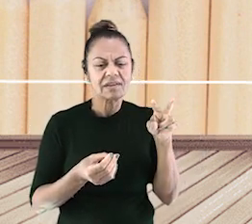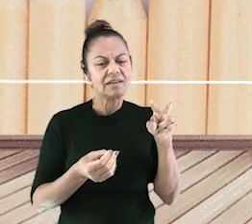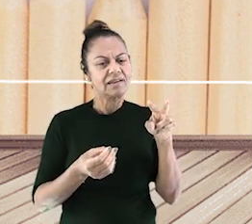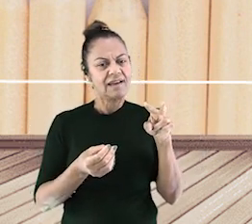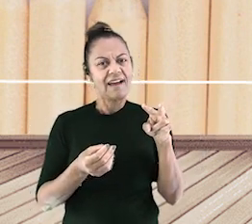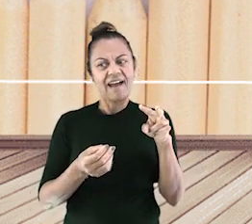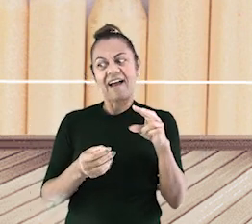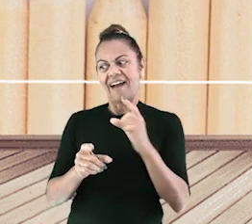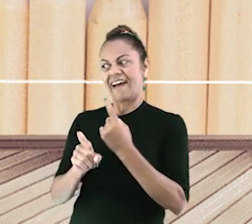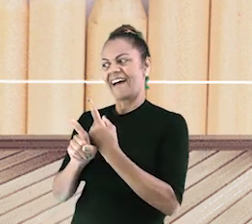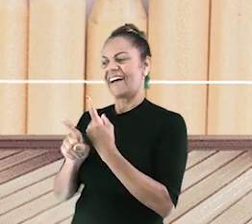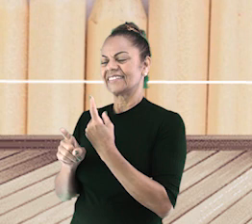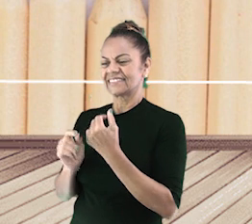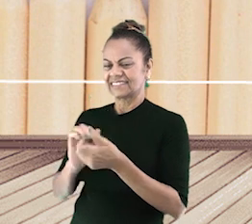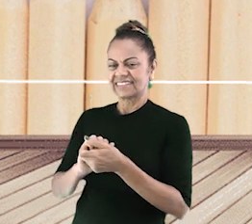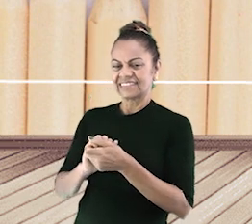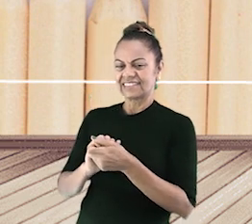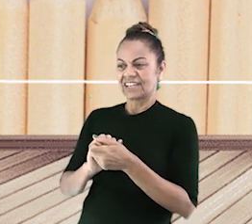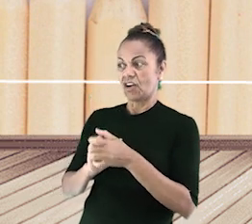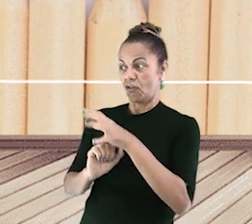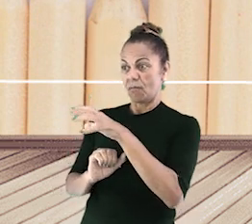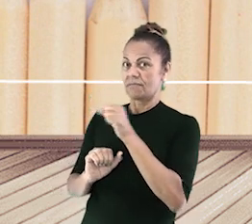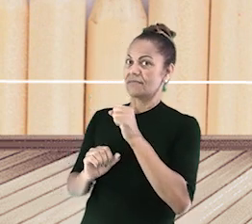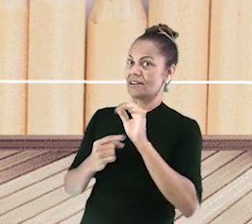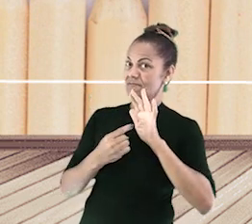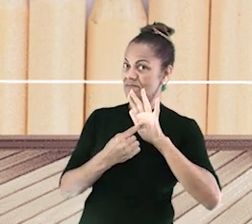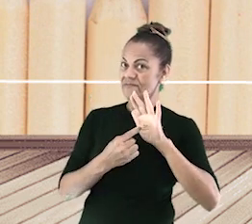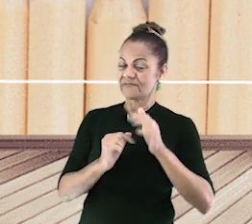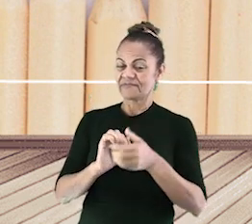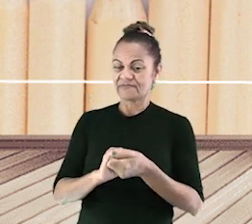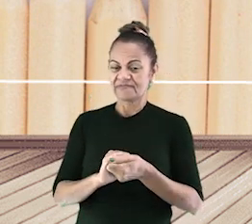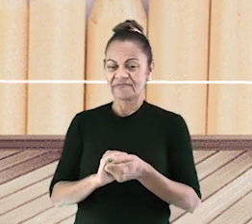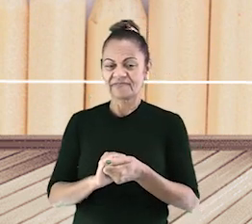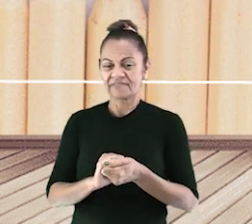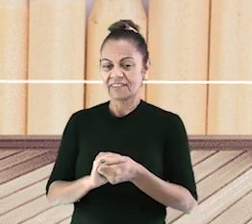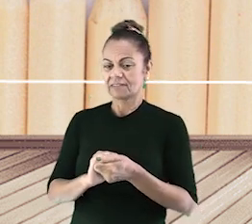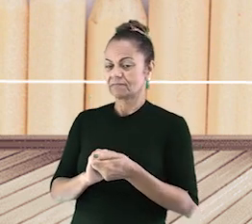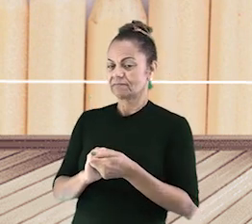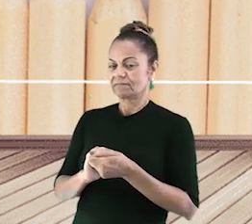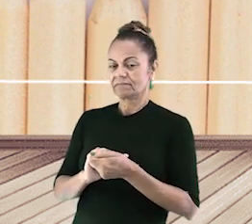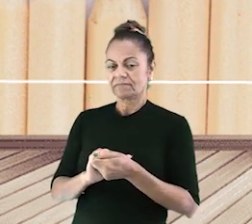Achei, tá aqui. Vou lá pegar para mostrar para vocês.